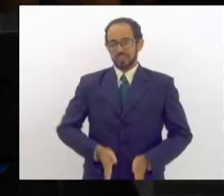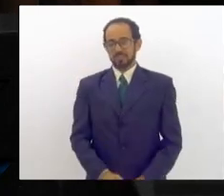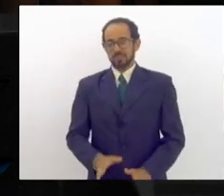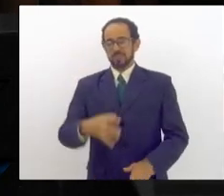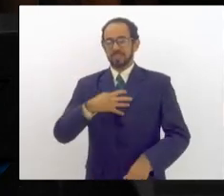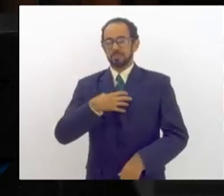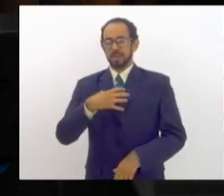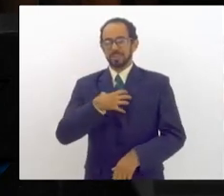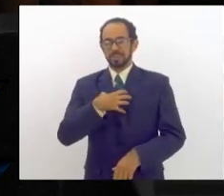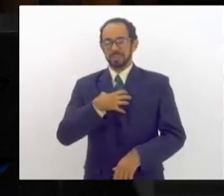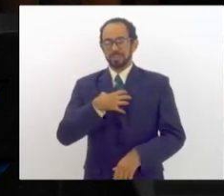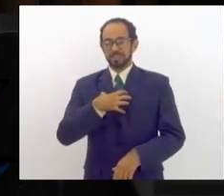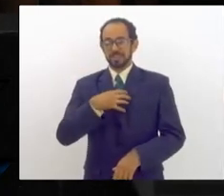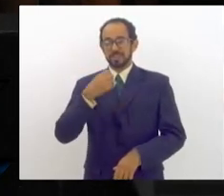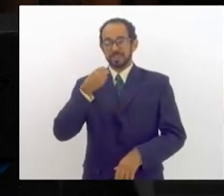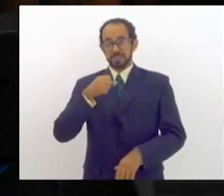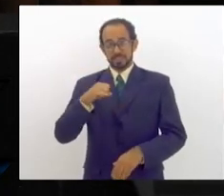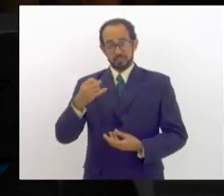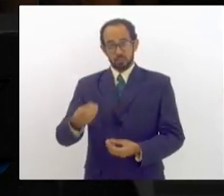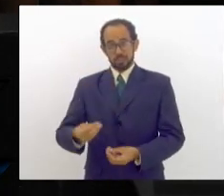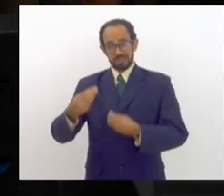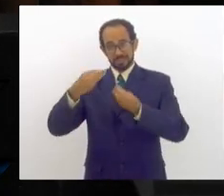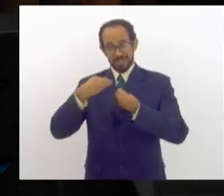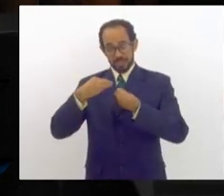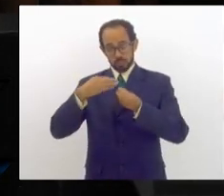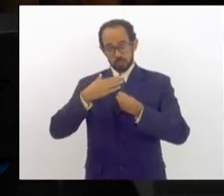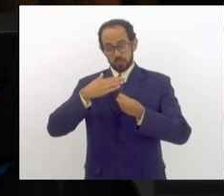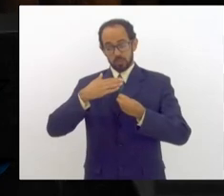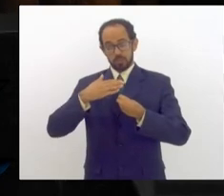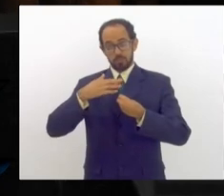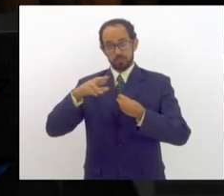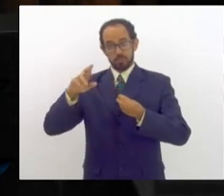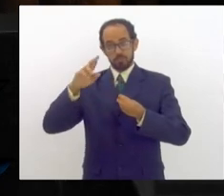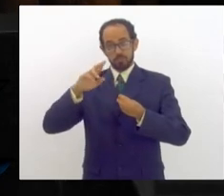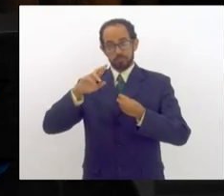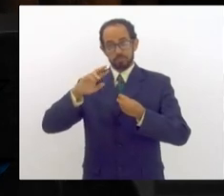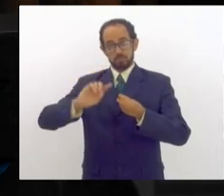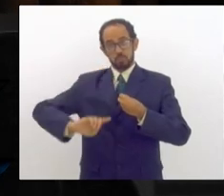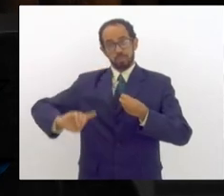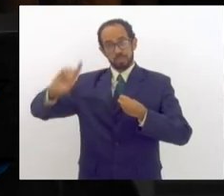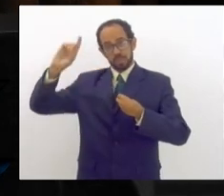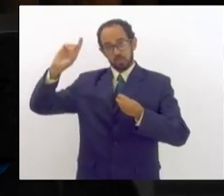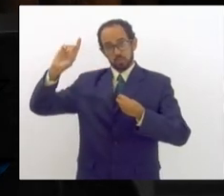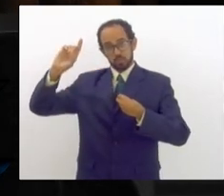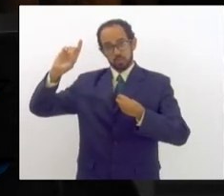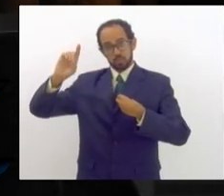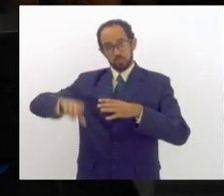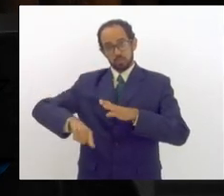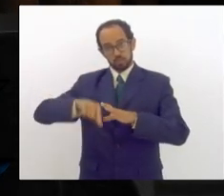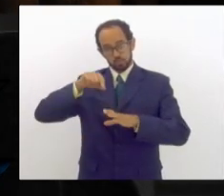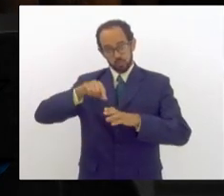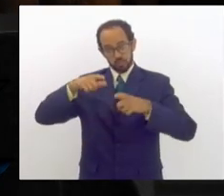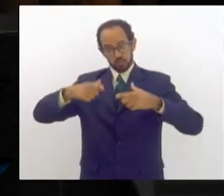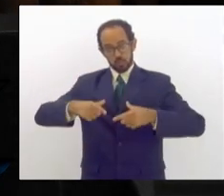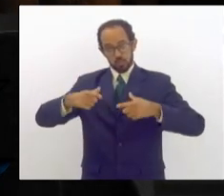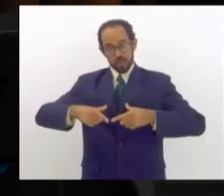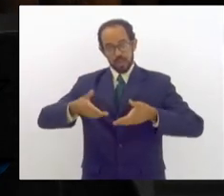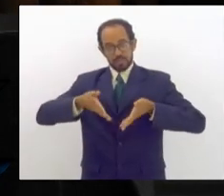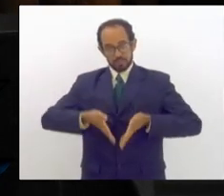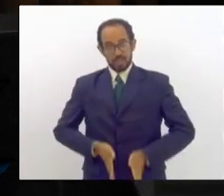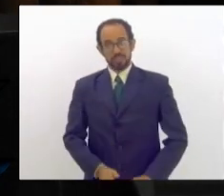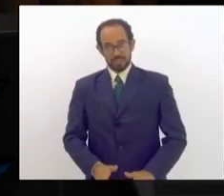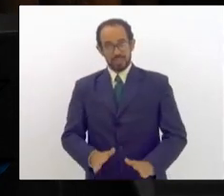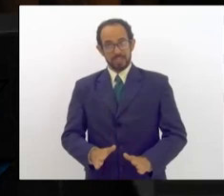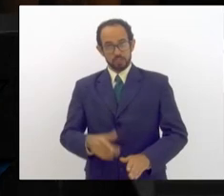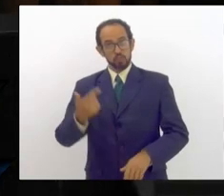que se me fosse dado pelo senhor a escolha de onde nascer novamente né Porque essa já foi feito